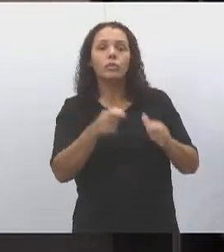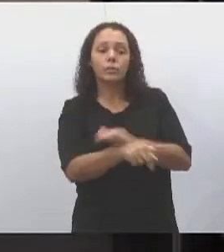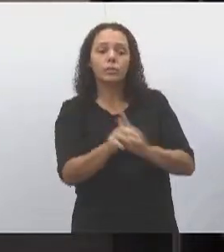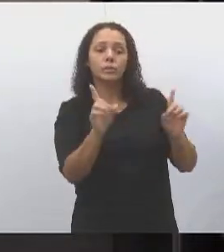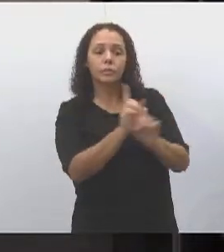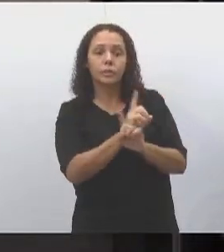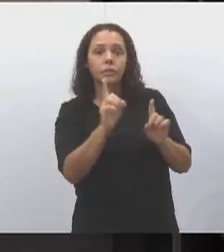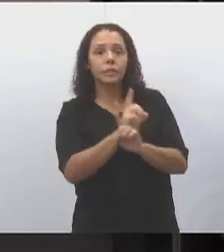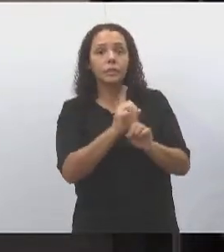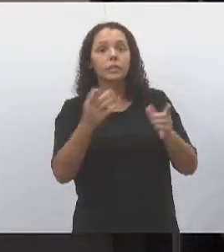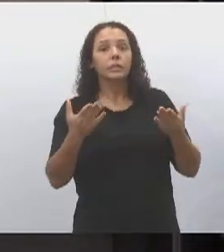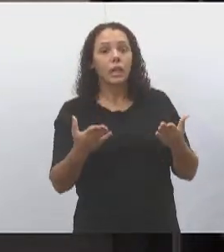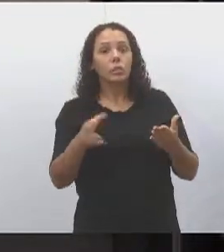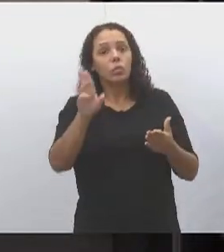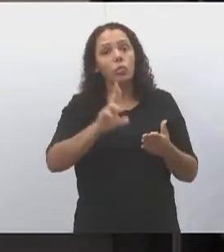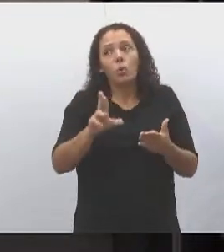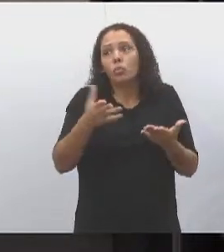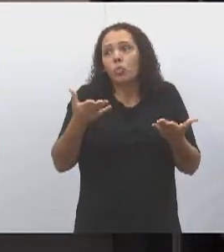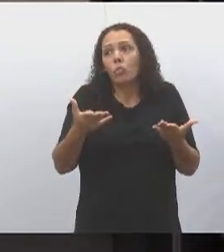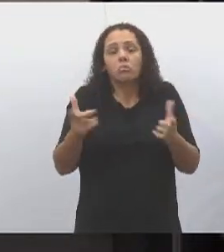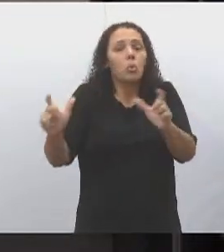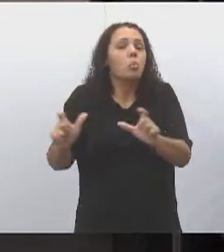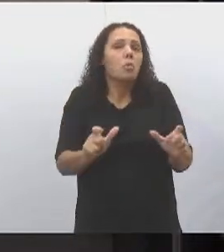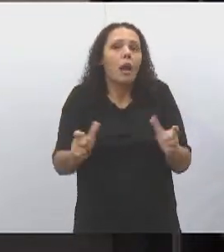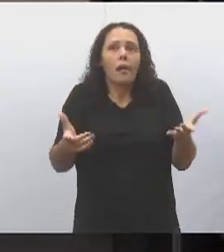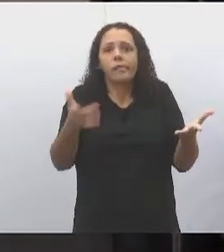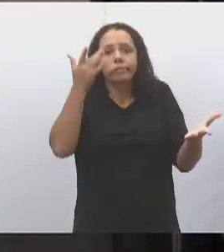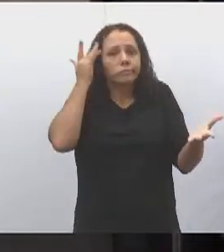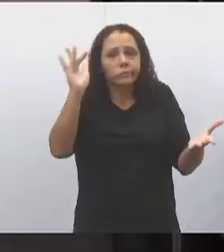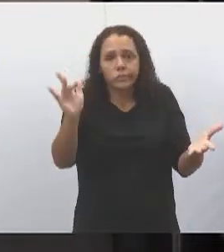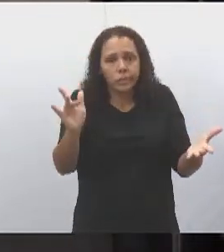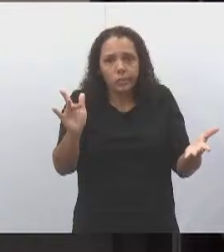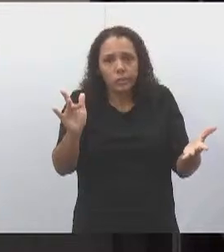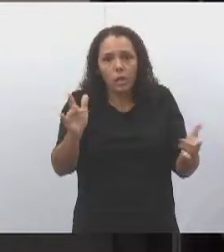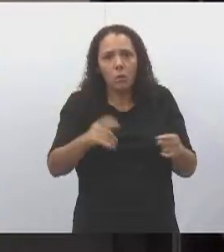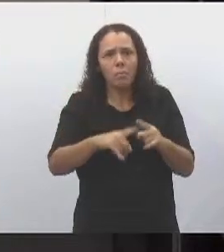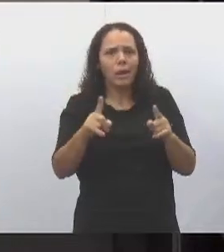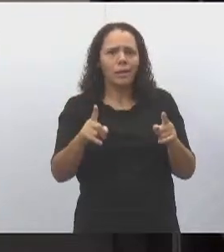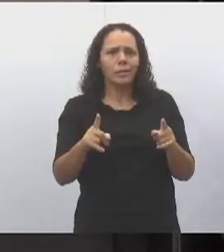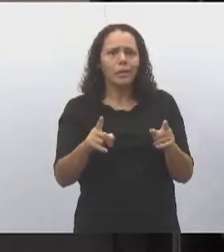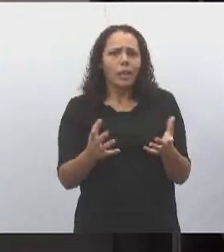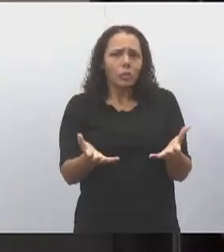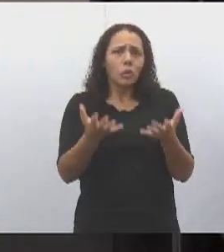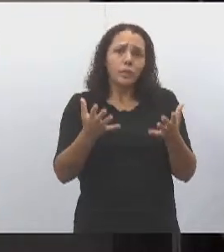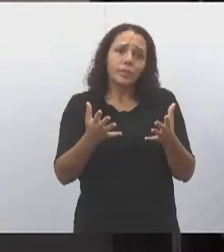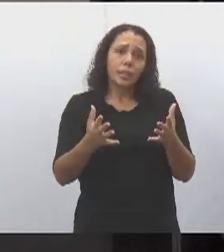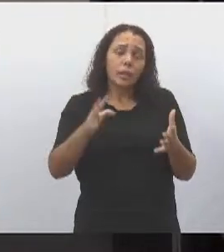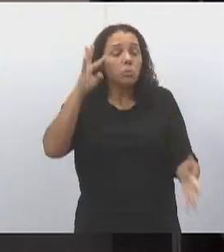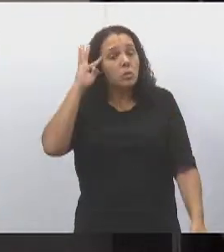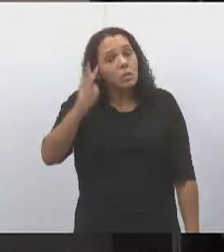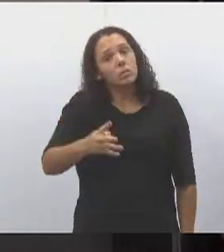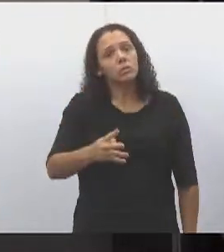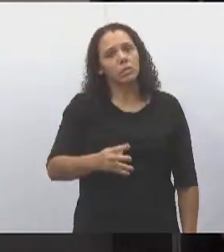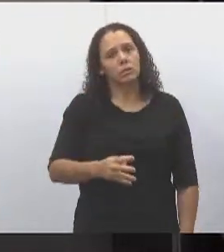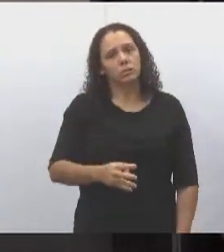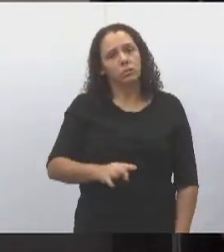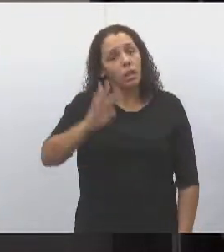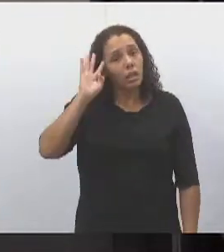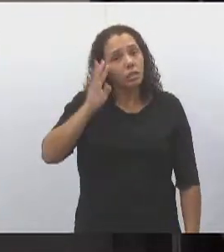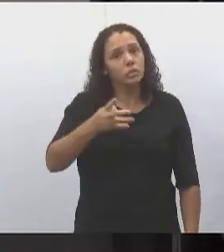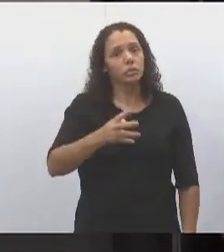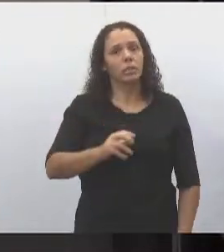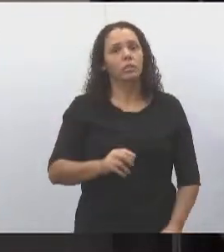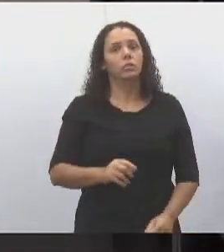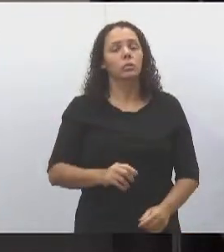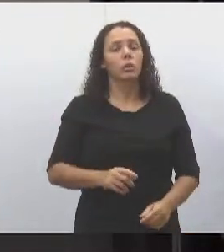destinado para lá, foi para onde eu não sei, certo? Mas nós não vamos aqui ficar futicando, nós queremos conclusão, nós queremos coisa concreta, e o concreto